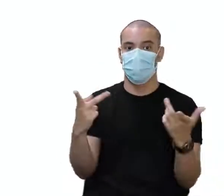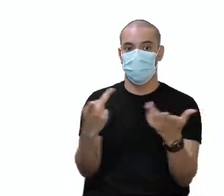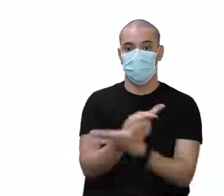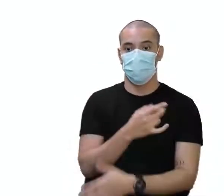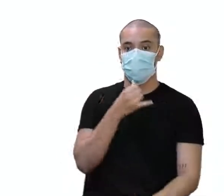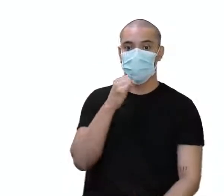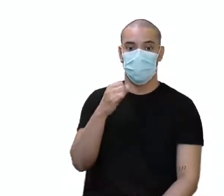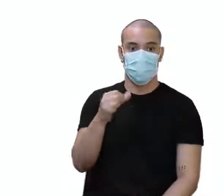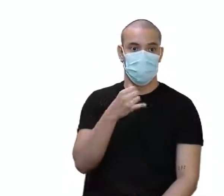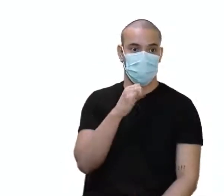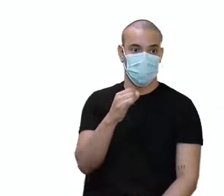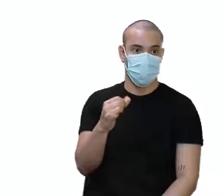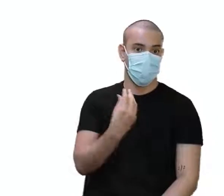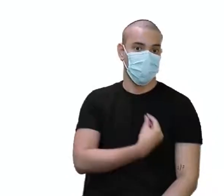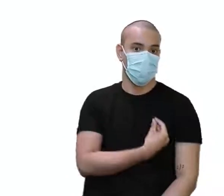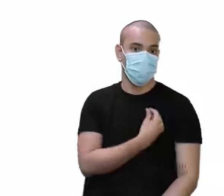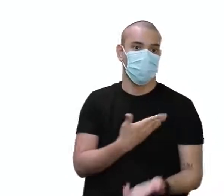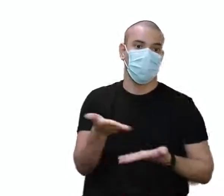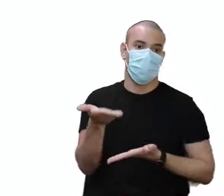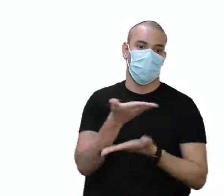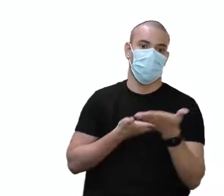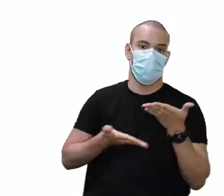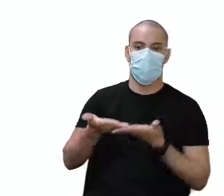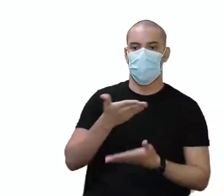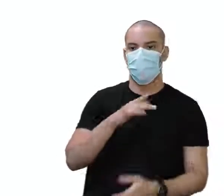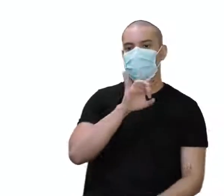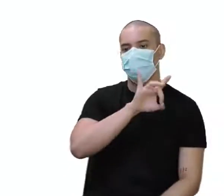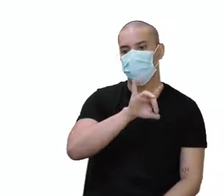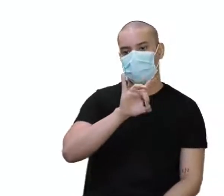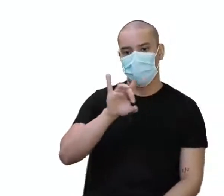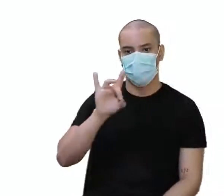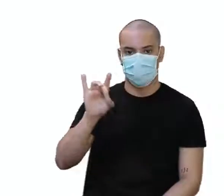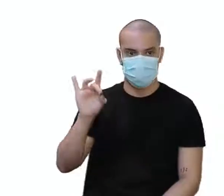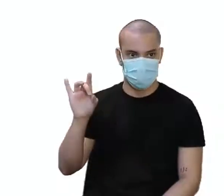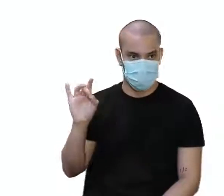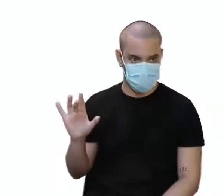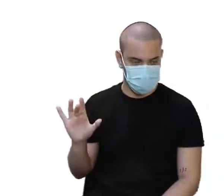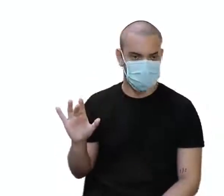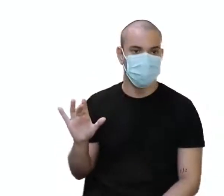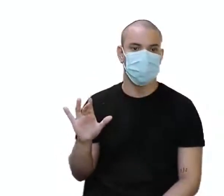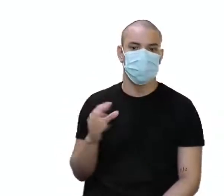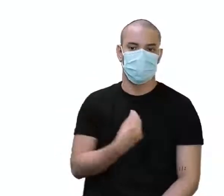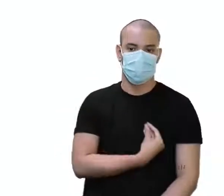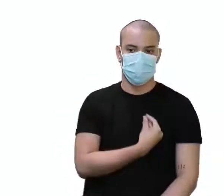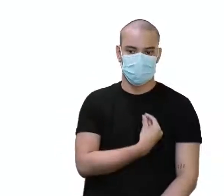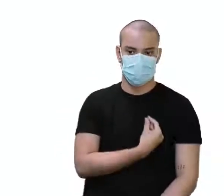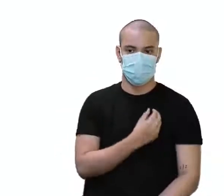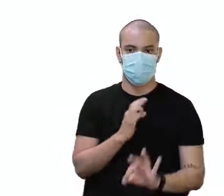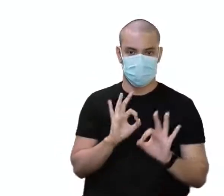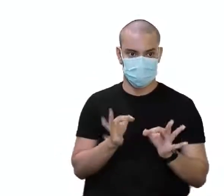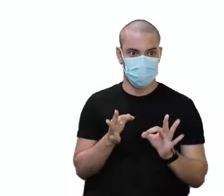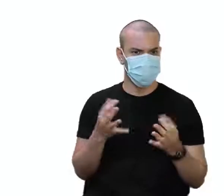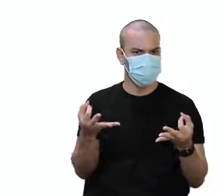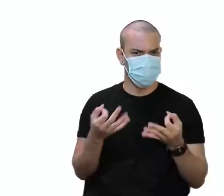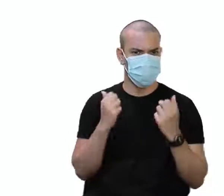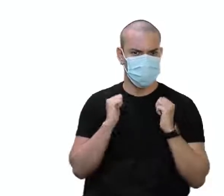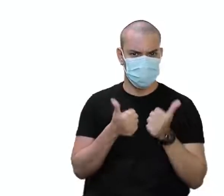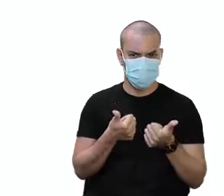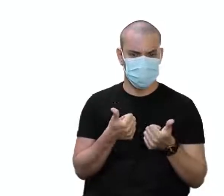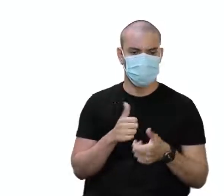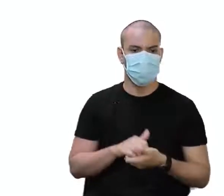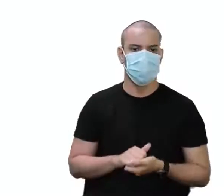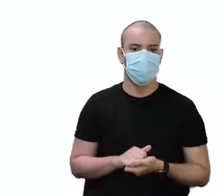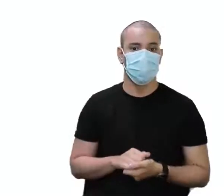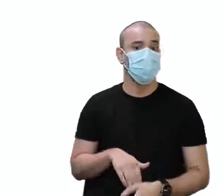flui a energia, a matéria entre cada organismo, entre cada ser vivo. Perfeito?